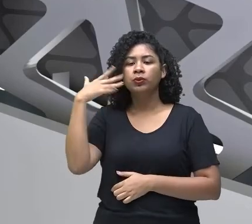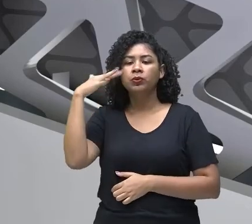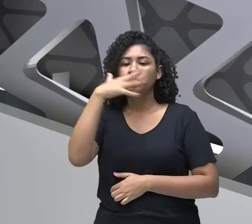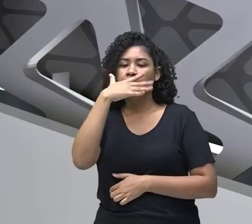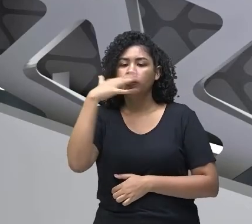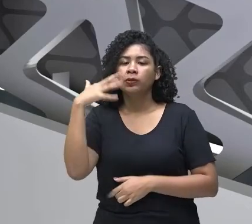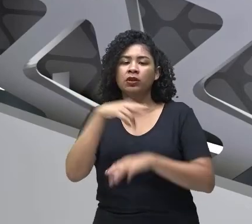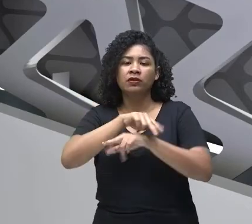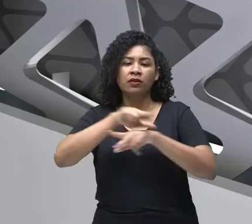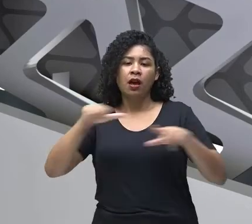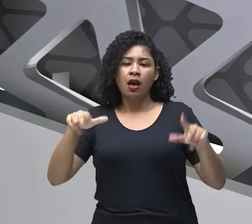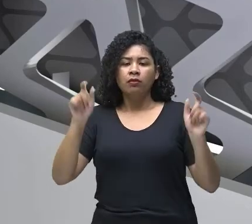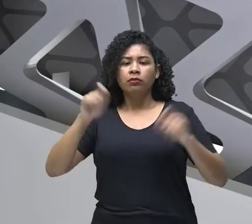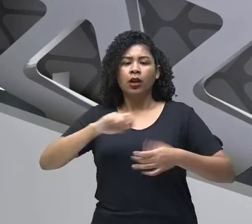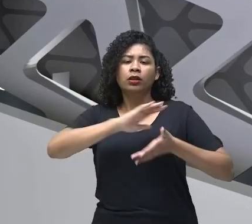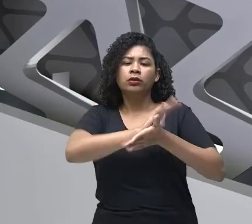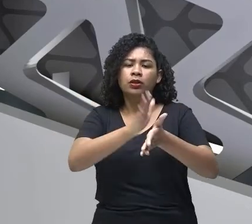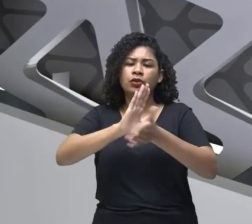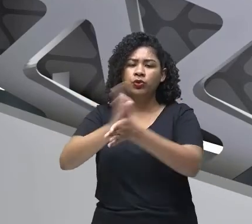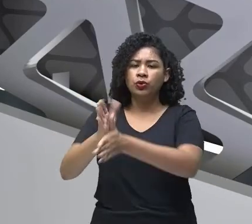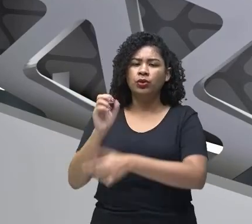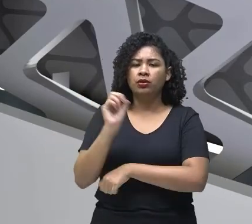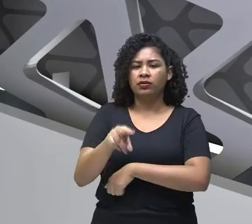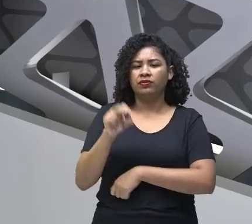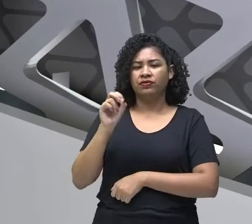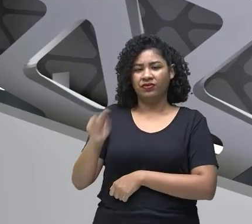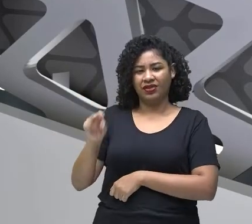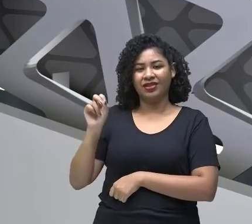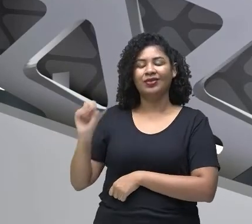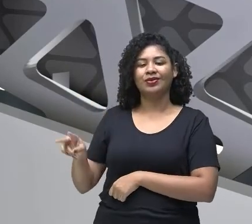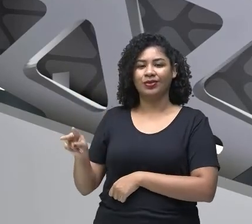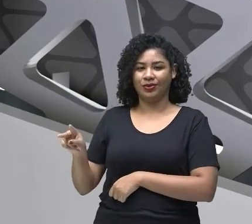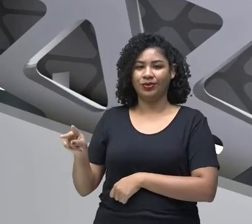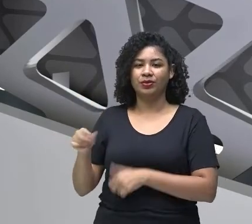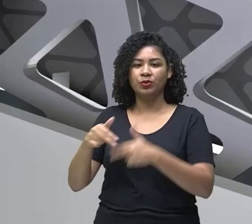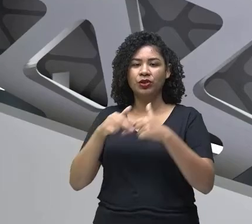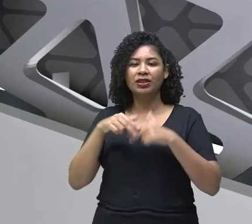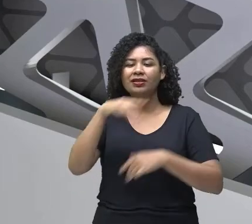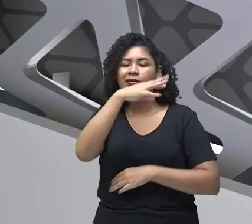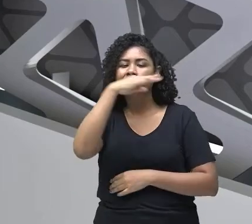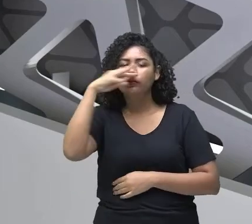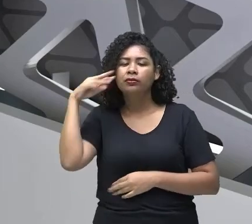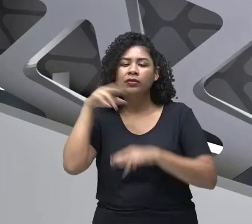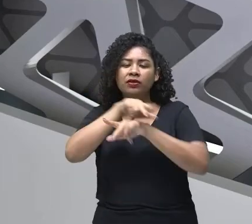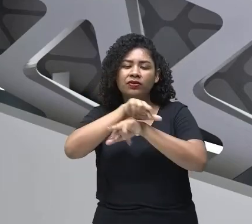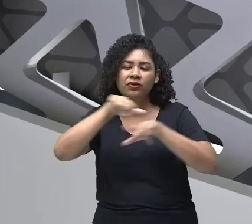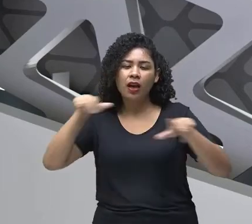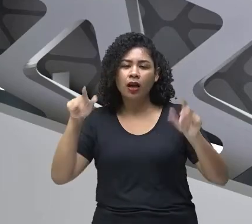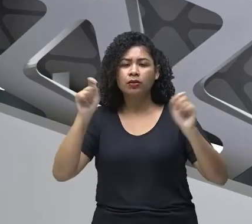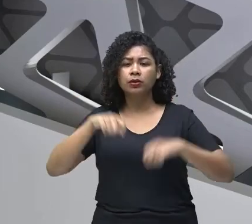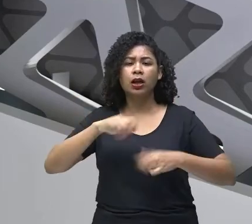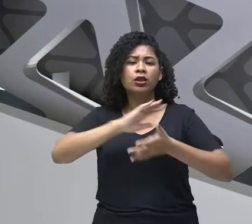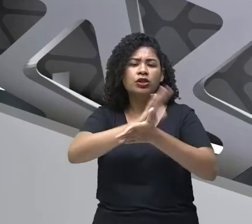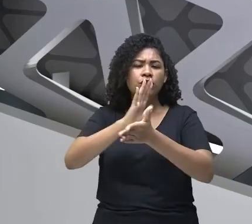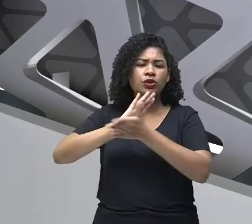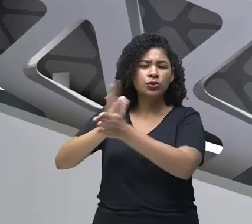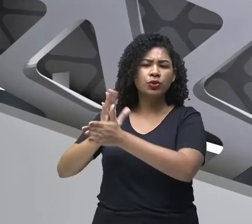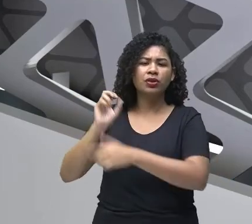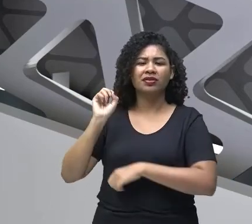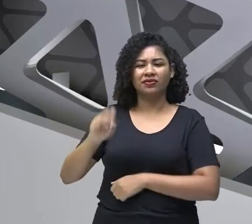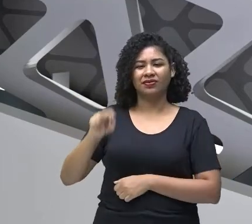acreditavam matar o vírus, acreditavam que esses odores conseguiam destruir